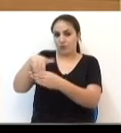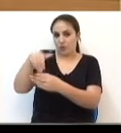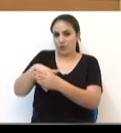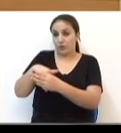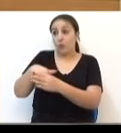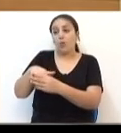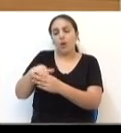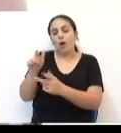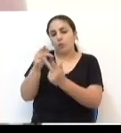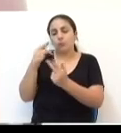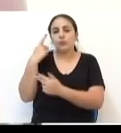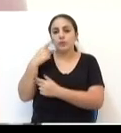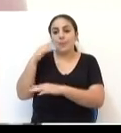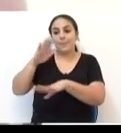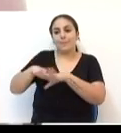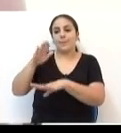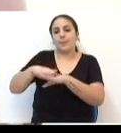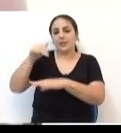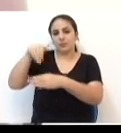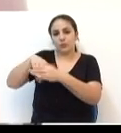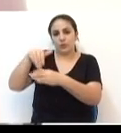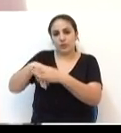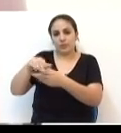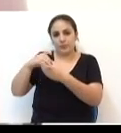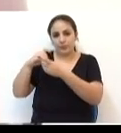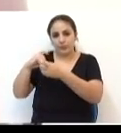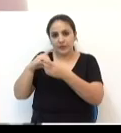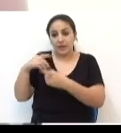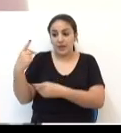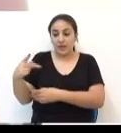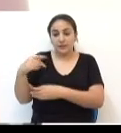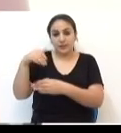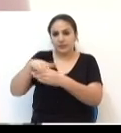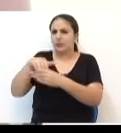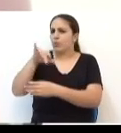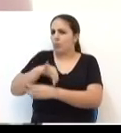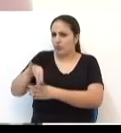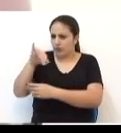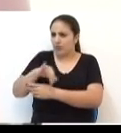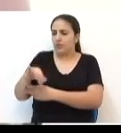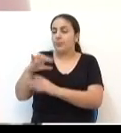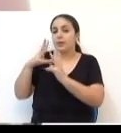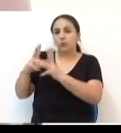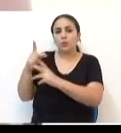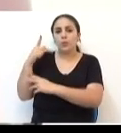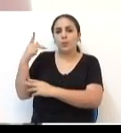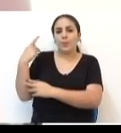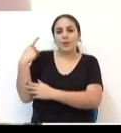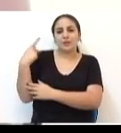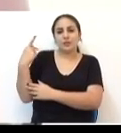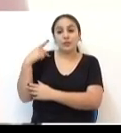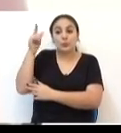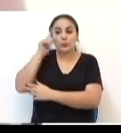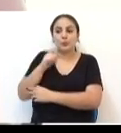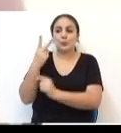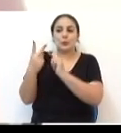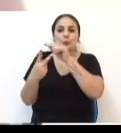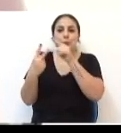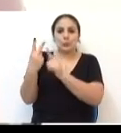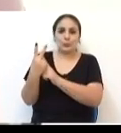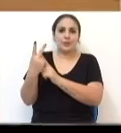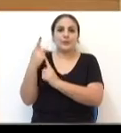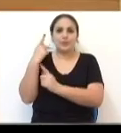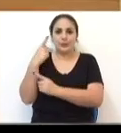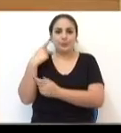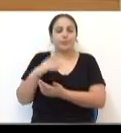2.657 votos, um dos mais votados, então, pelo Democratas. Esta eleição ela foi muito importante para o partido que conquistou 2